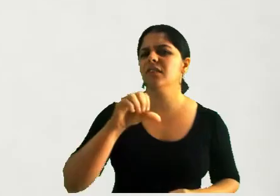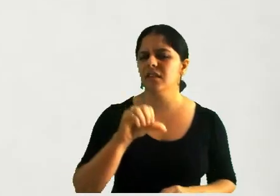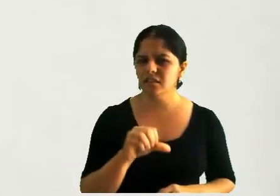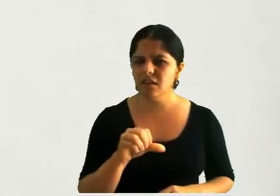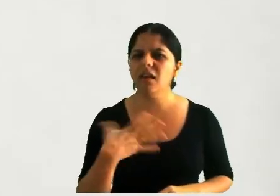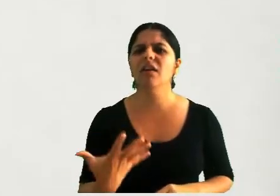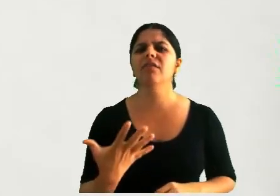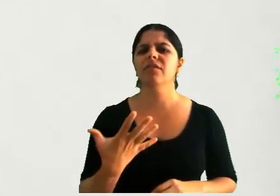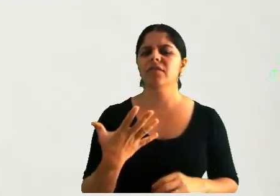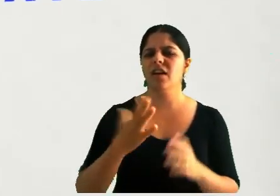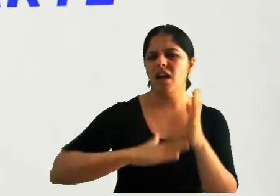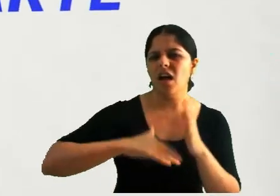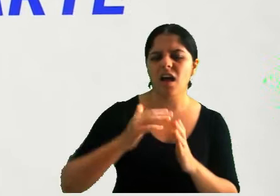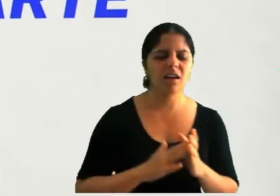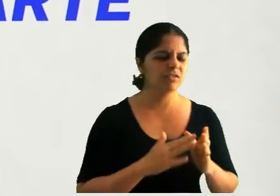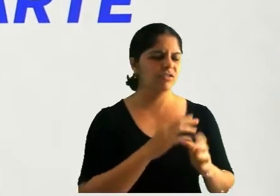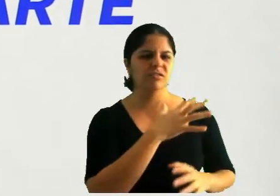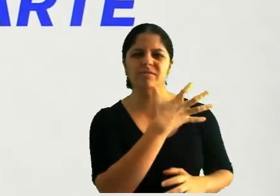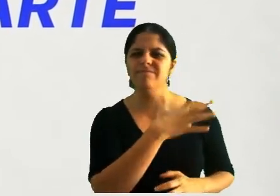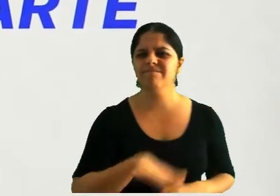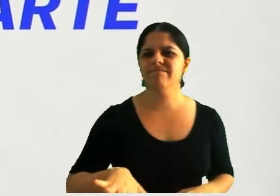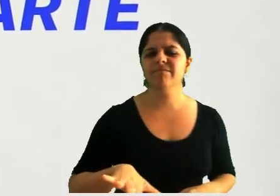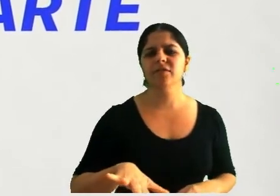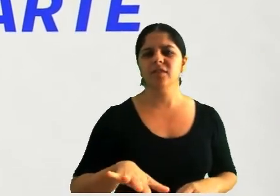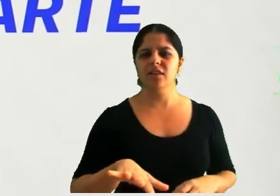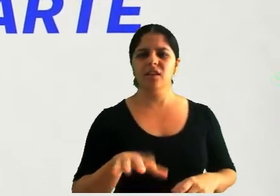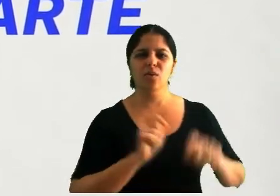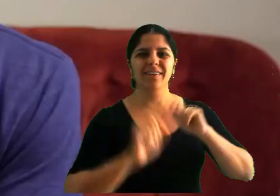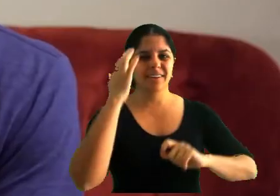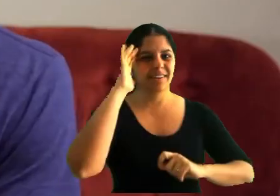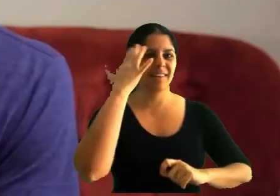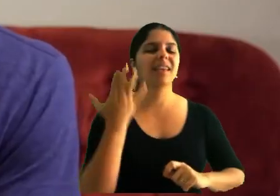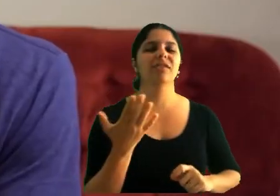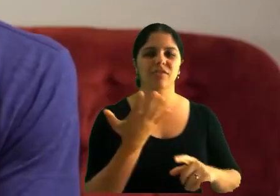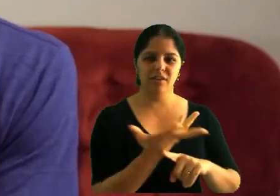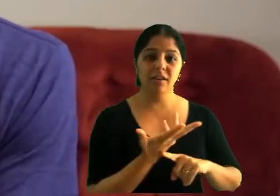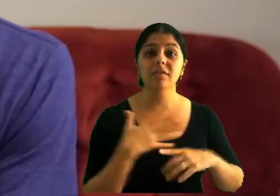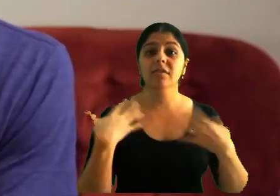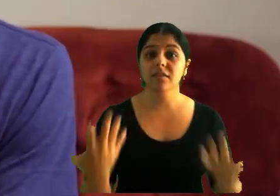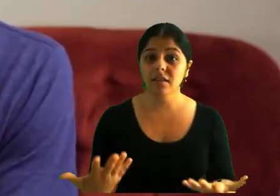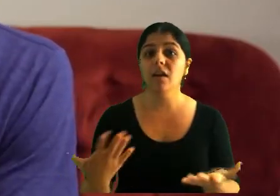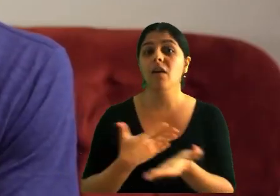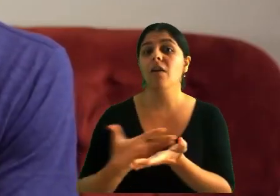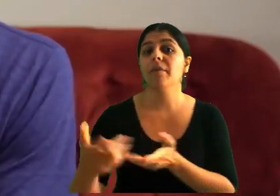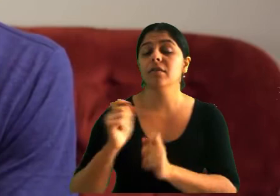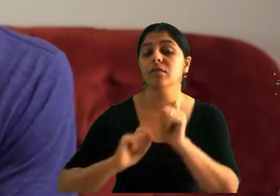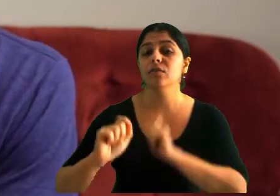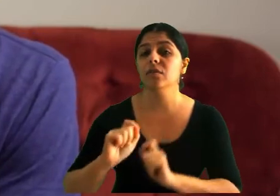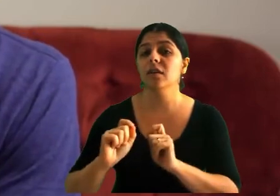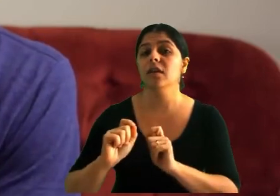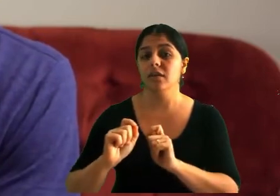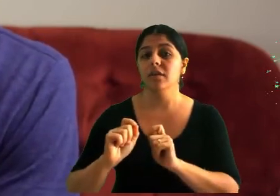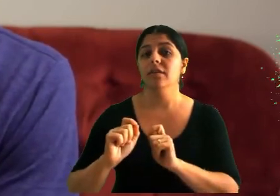da arte querer negar tudo aquilo que se conhece como arte. E é aqui que começa a surgir uma das grandes questões